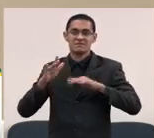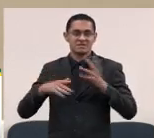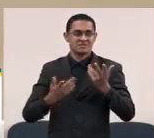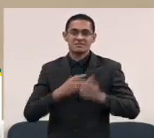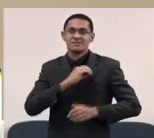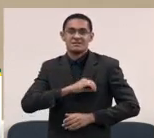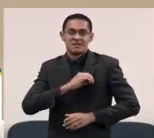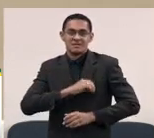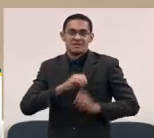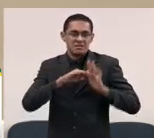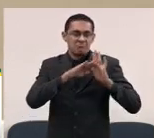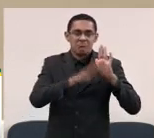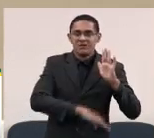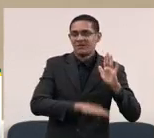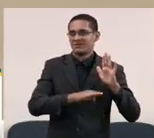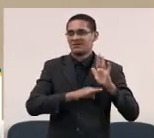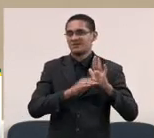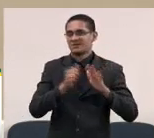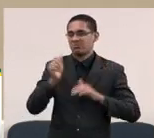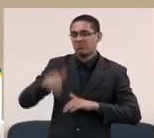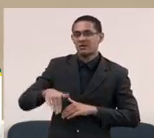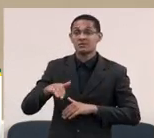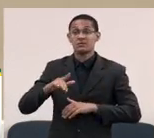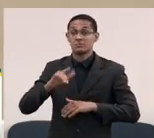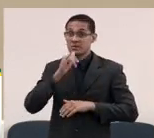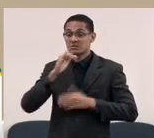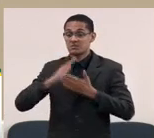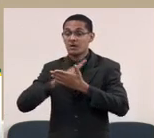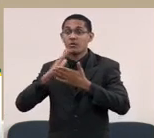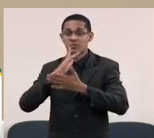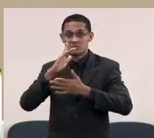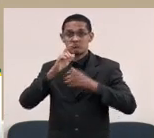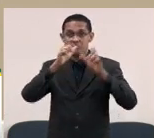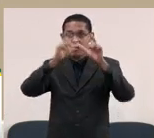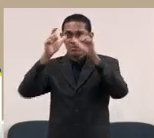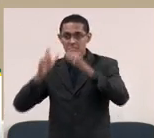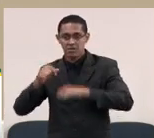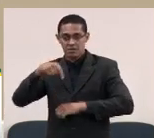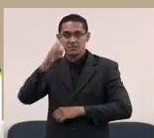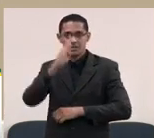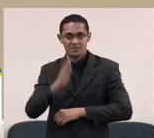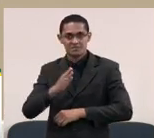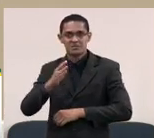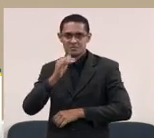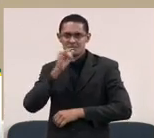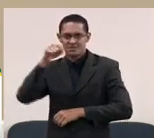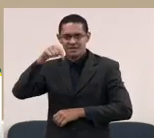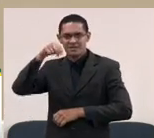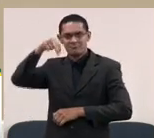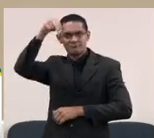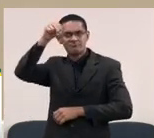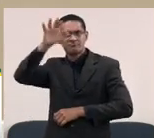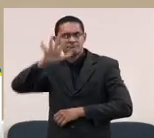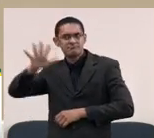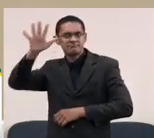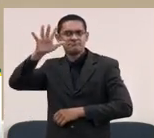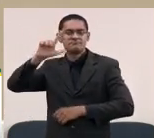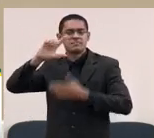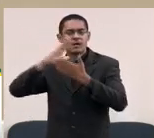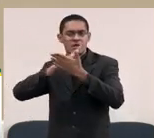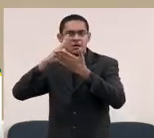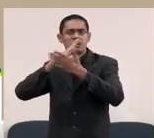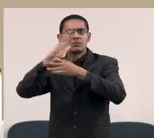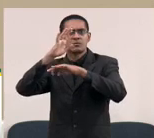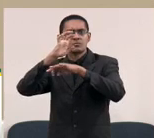salários, principalmente em algumas partes do Brasil, Nordeste brasileiro,